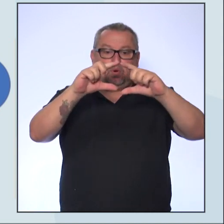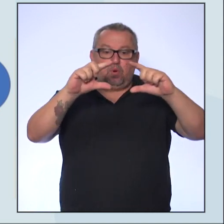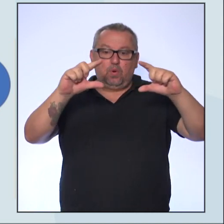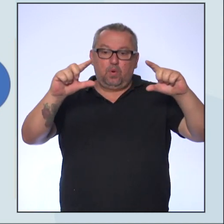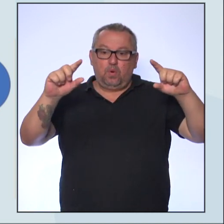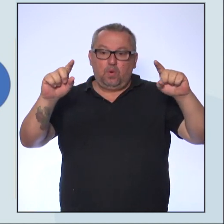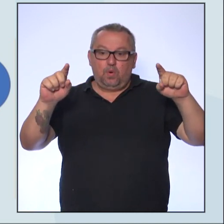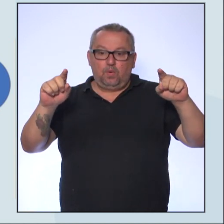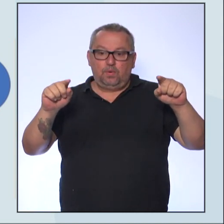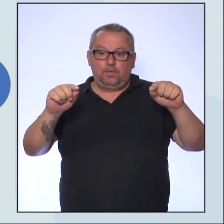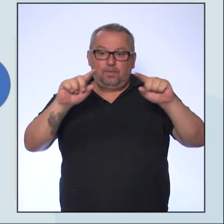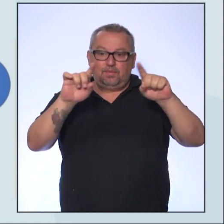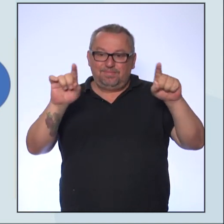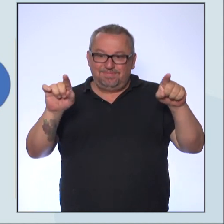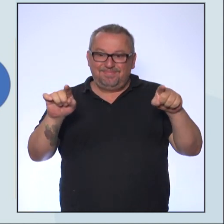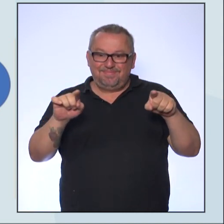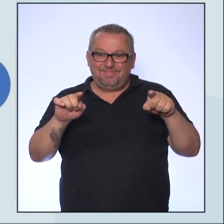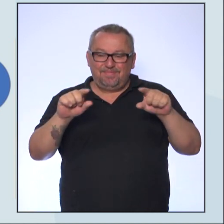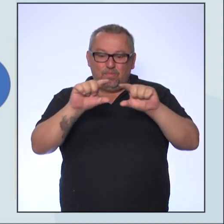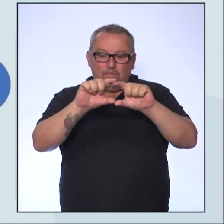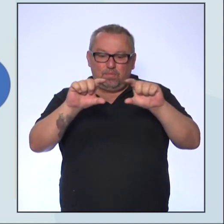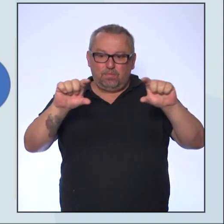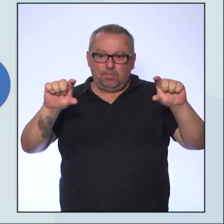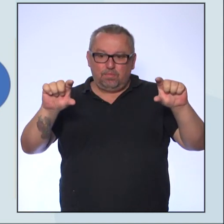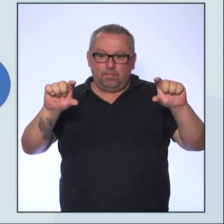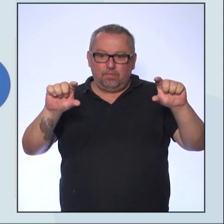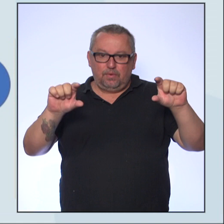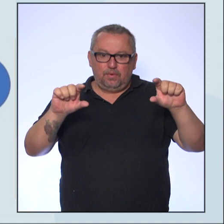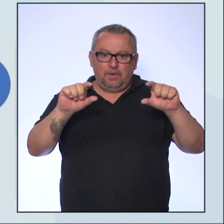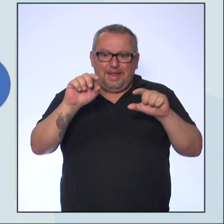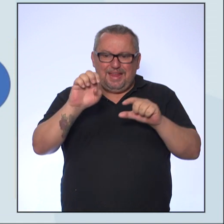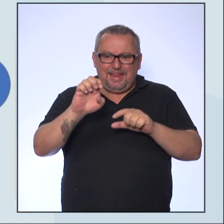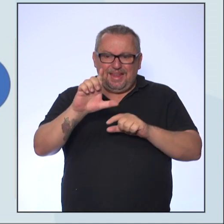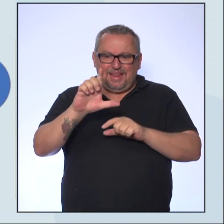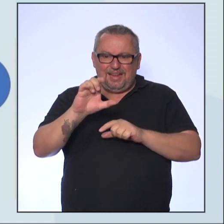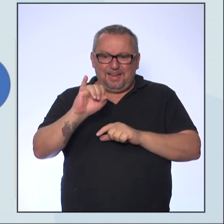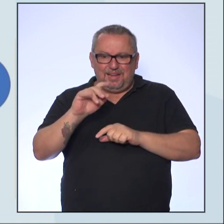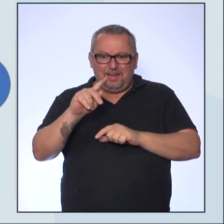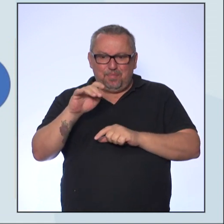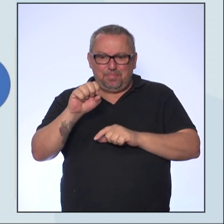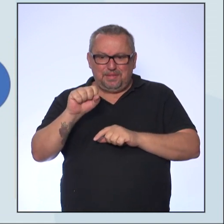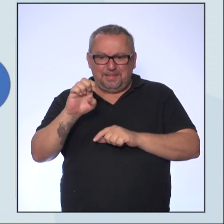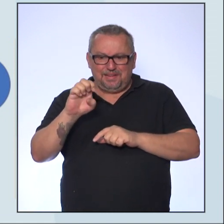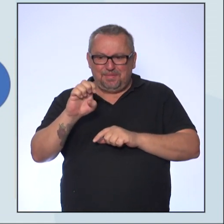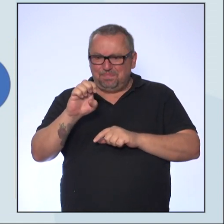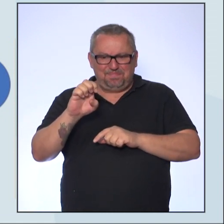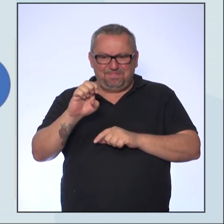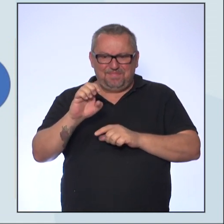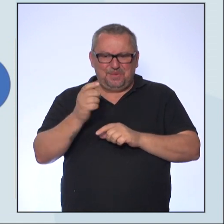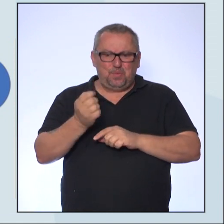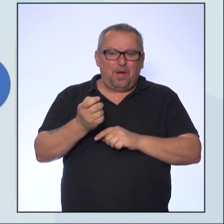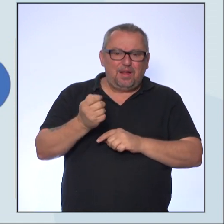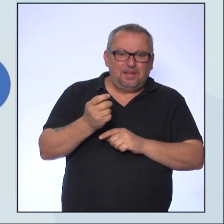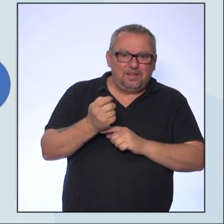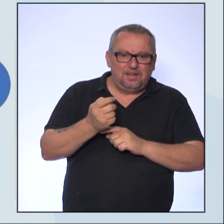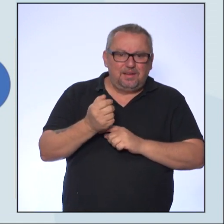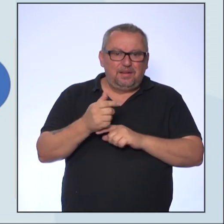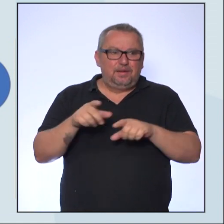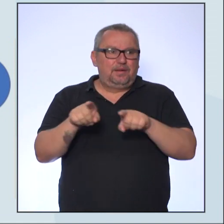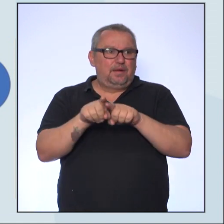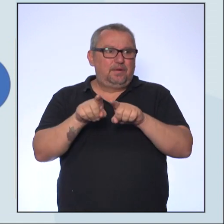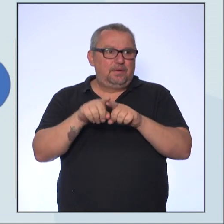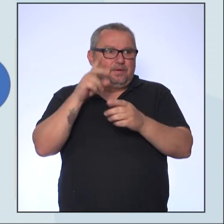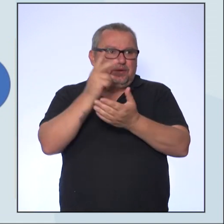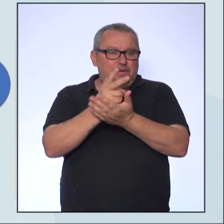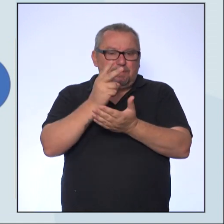né? Isso. Eu acho que aquela figura ali pode ser chamada de uma elipse, talvez. Não, não é, não sei. Elipse não, Quase, né? né? É. É quase, né? Enfim. E toda vez